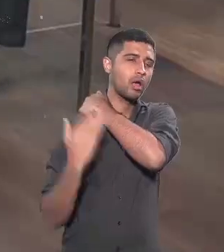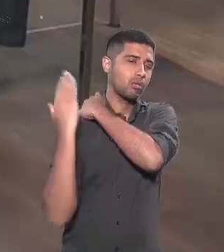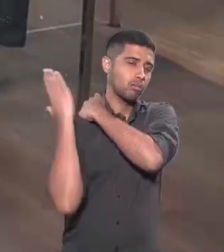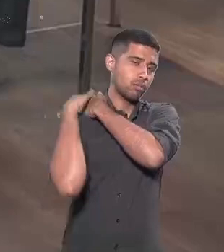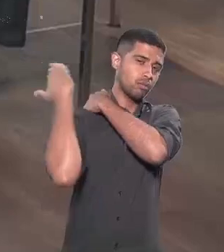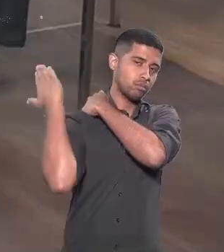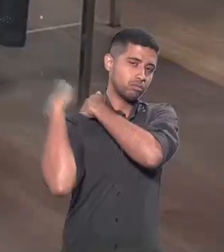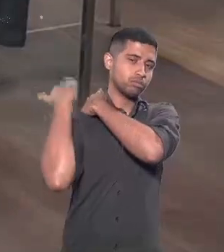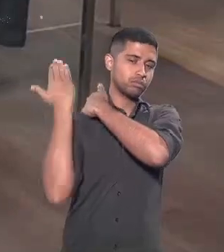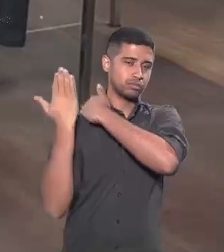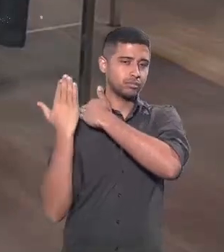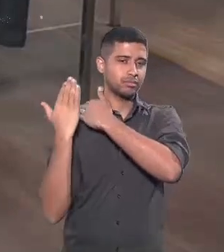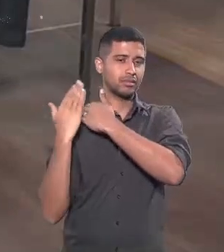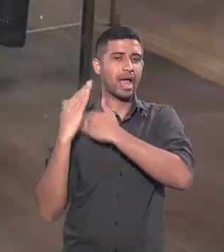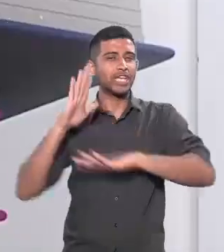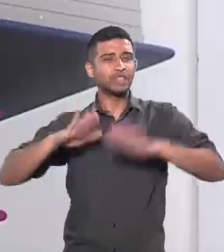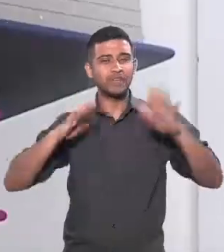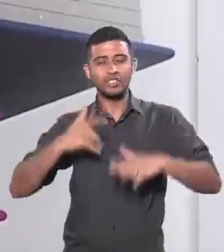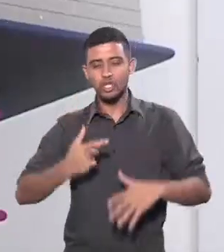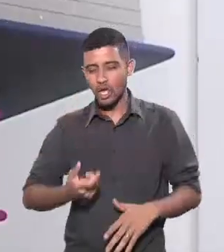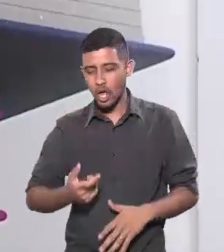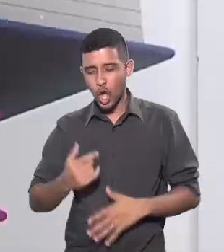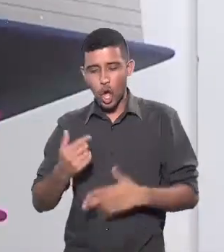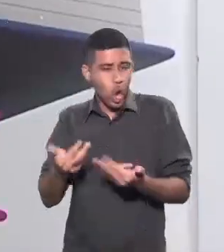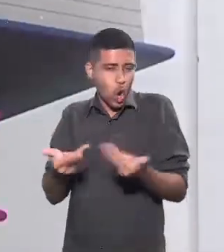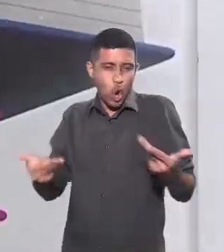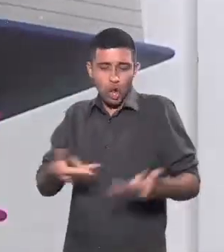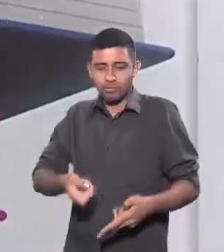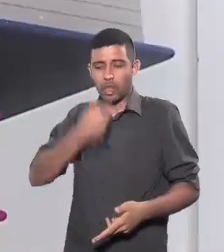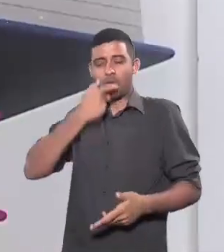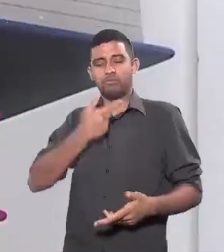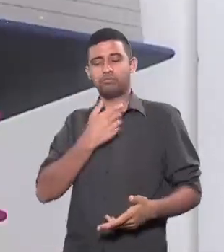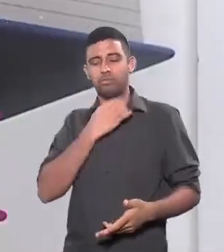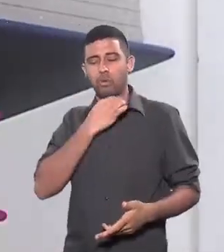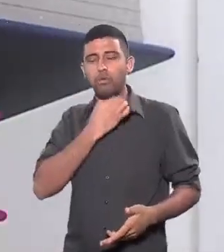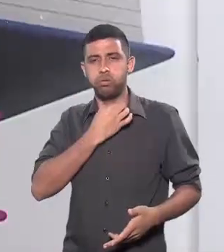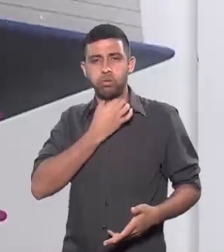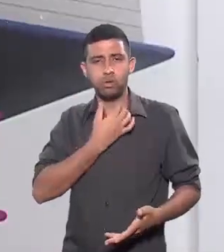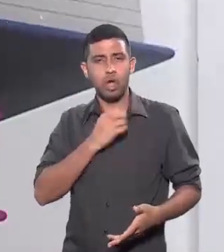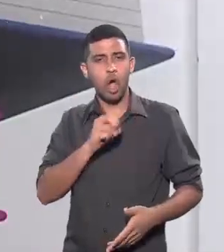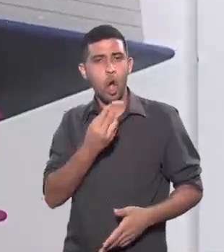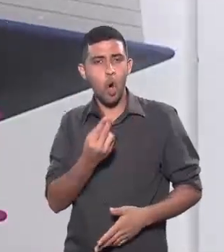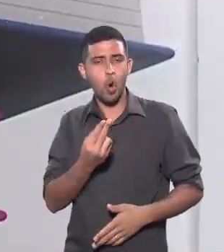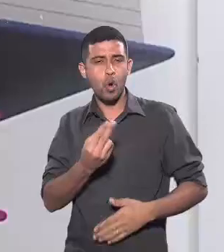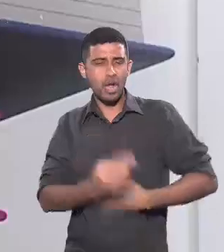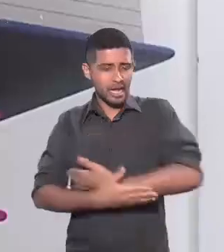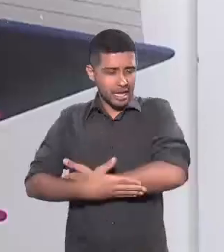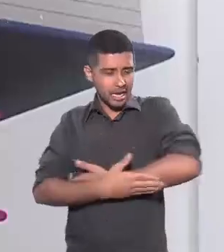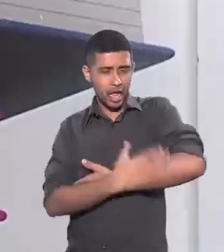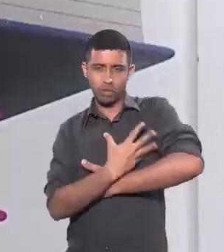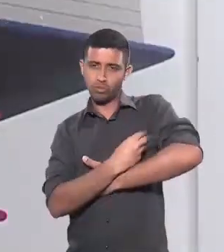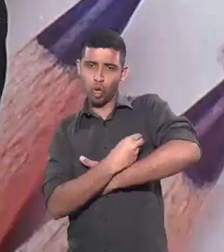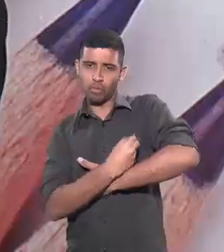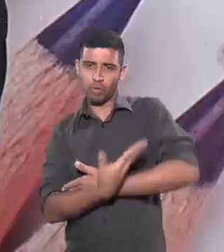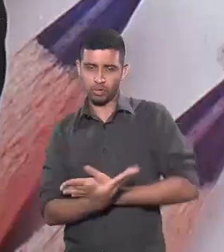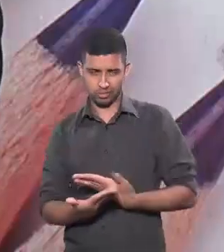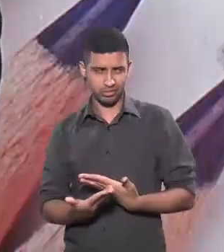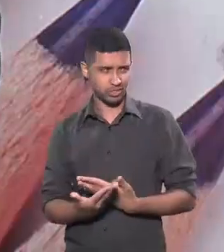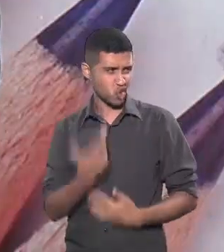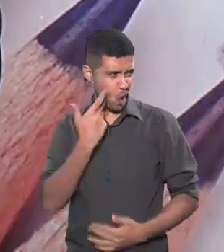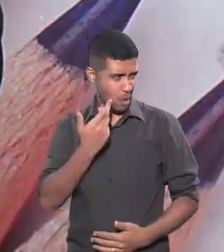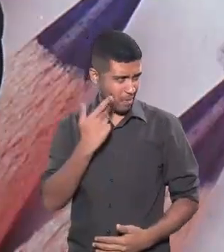que está engasgada. Seja principalmente por objeto, por corpo estranho, ou até por próprio mamar. A criança está mamando e... É comum isso